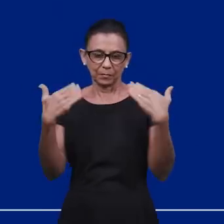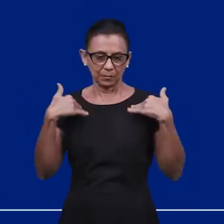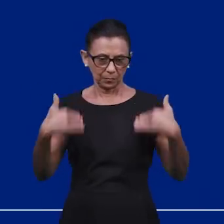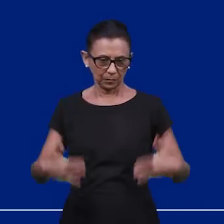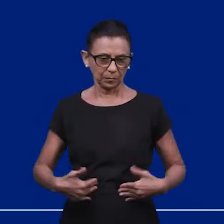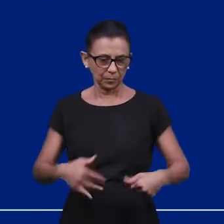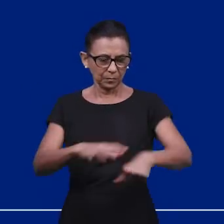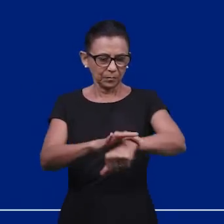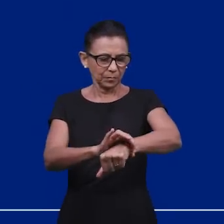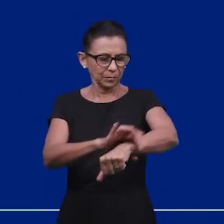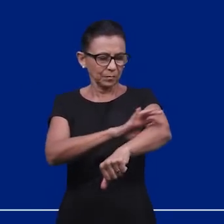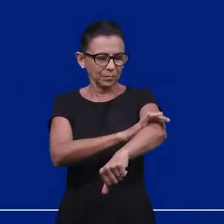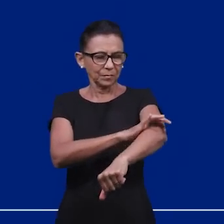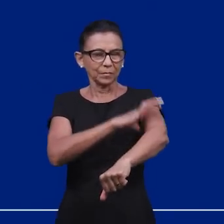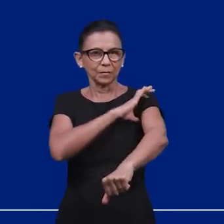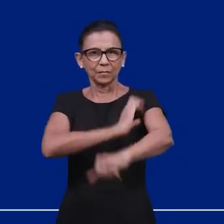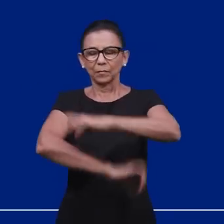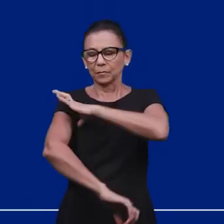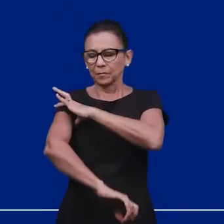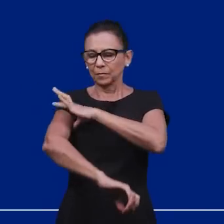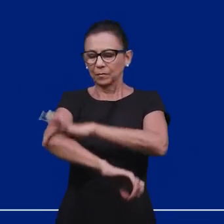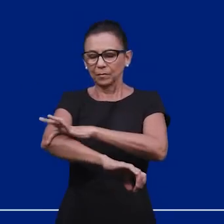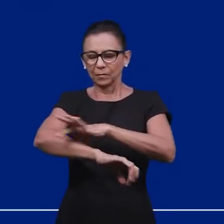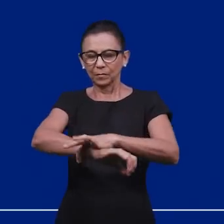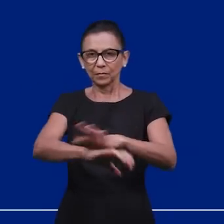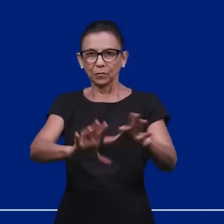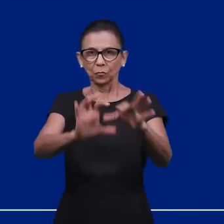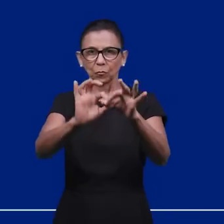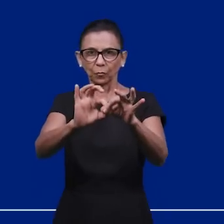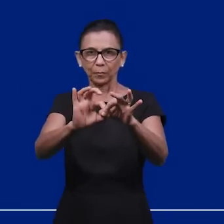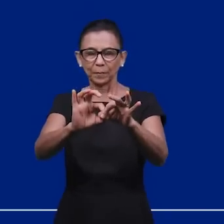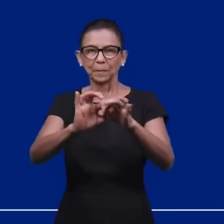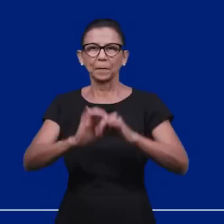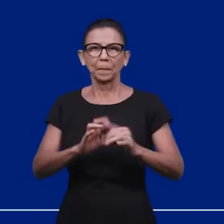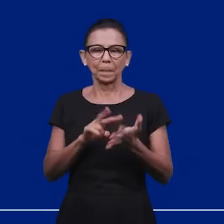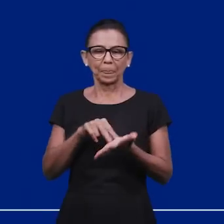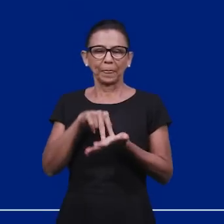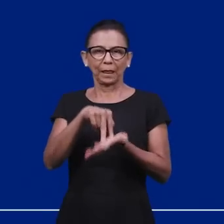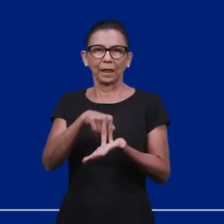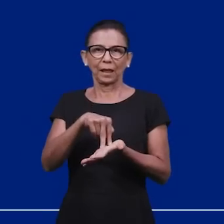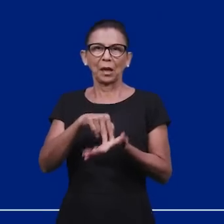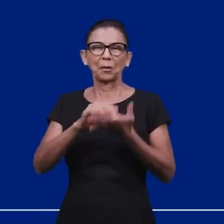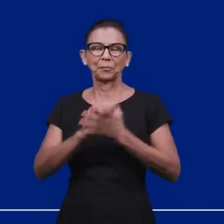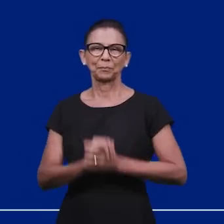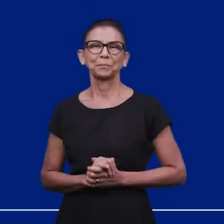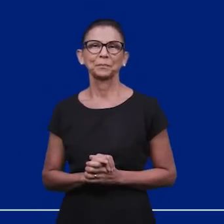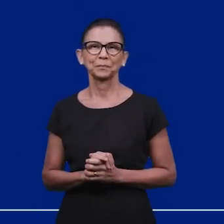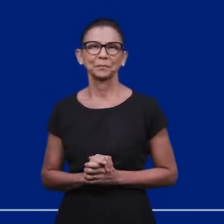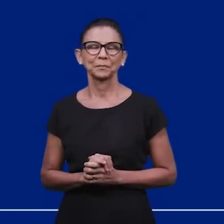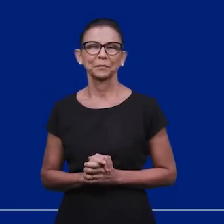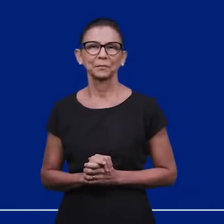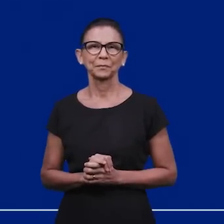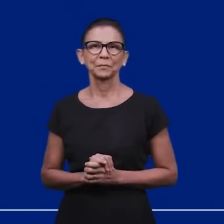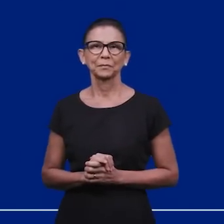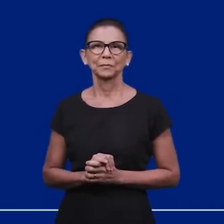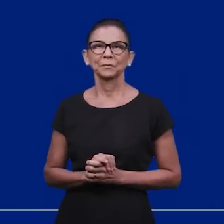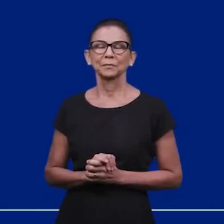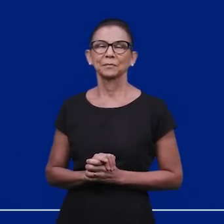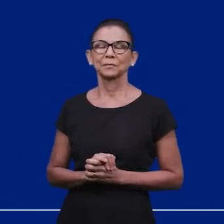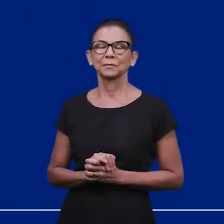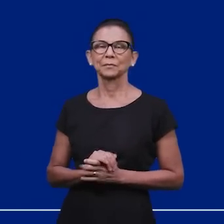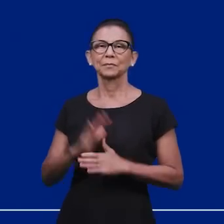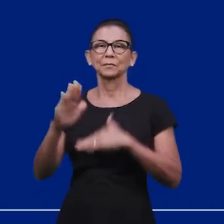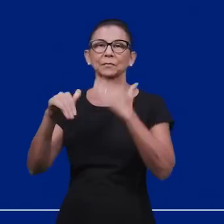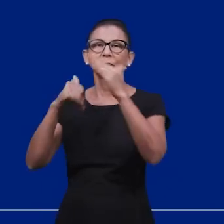juntas, segundo a justa operação de cada parte, faz o aumento do corpo para a sua edificação